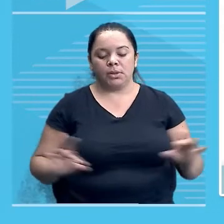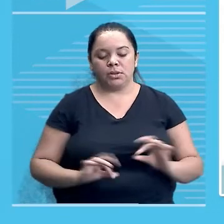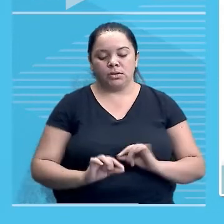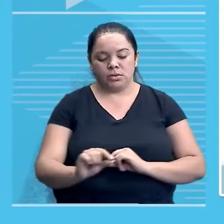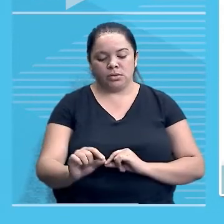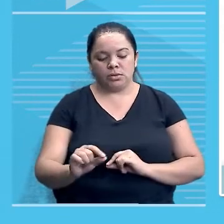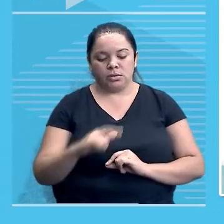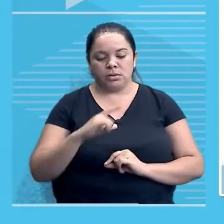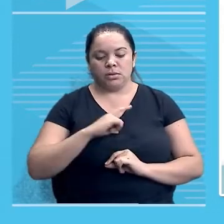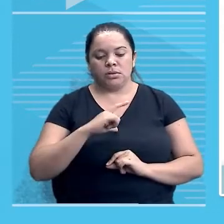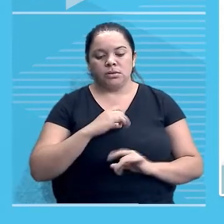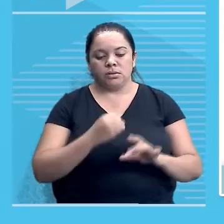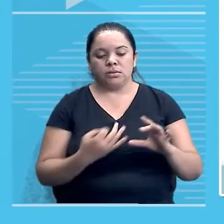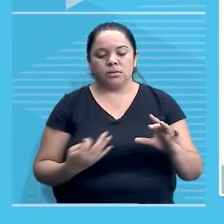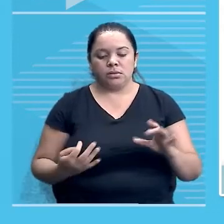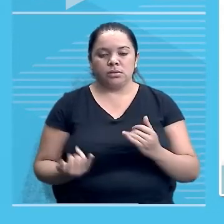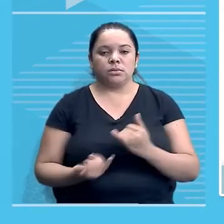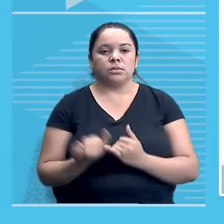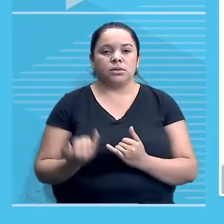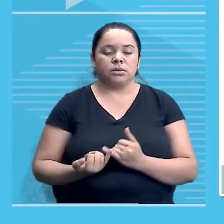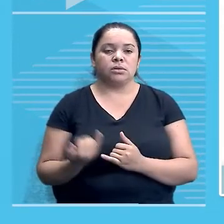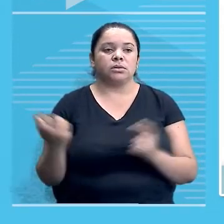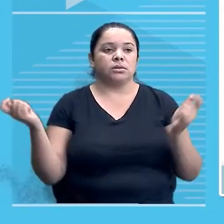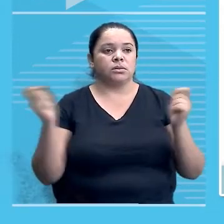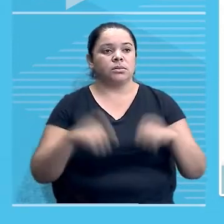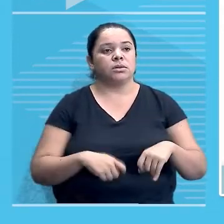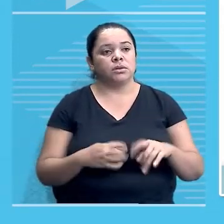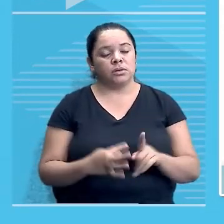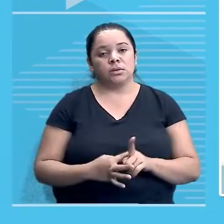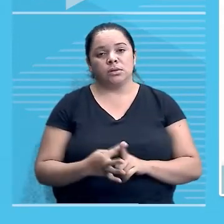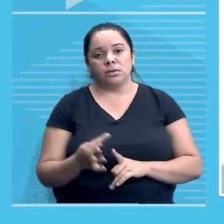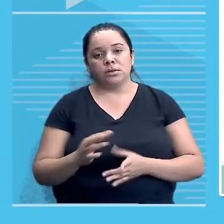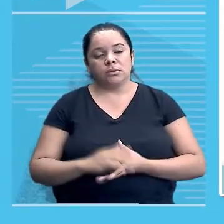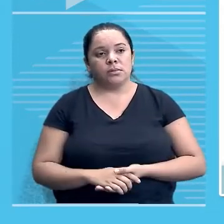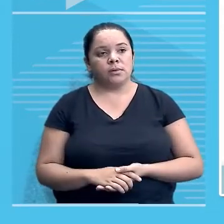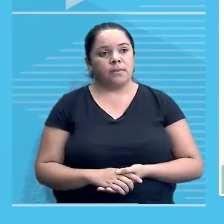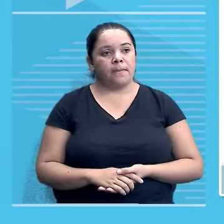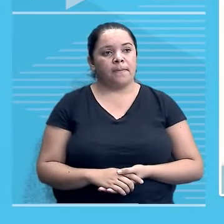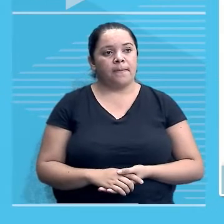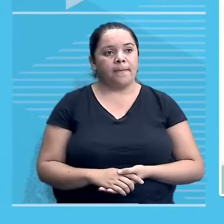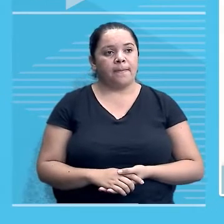bem parecida com a capacidade térmica. Porém,